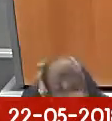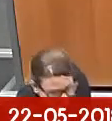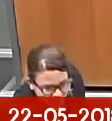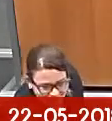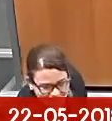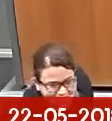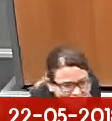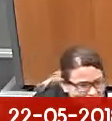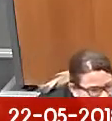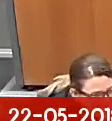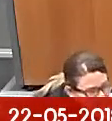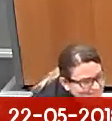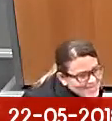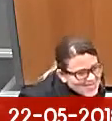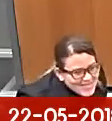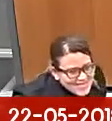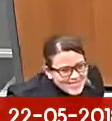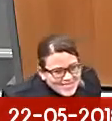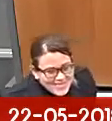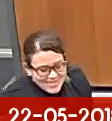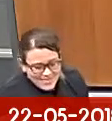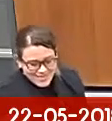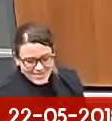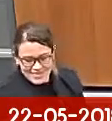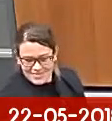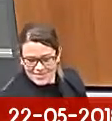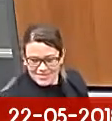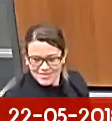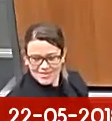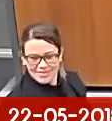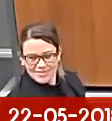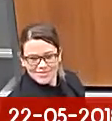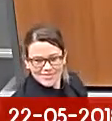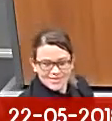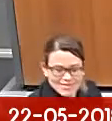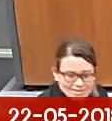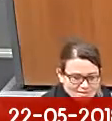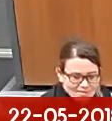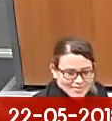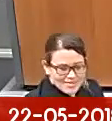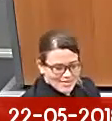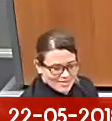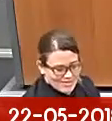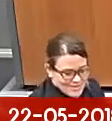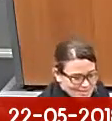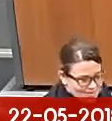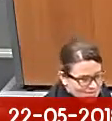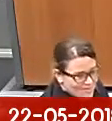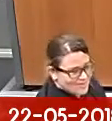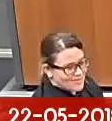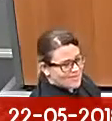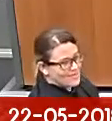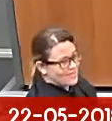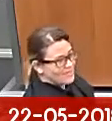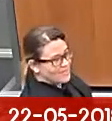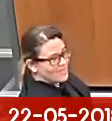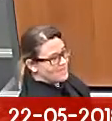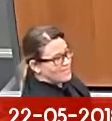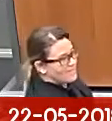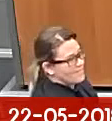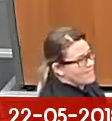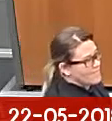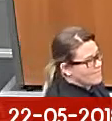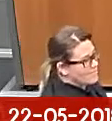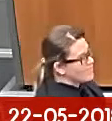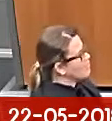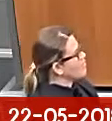em decorrência do que vocês colocaram aqui. O deputado Nozinho nos chama para poder participar, mas já está aqui aprovado, e nós vamos